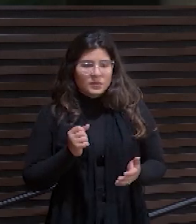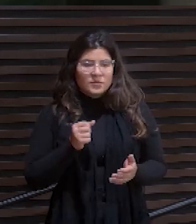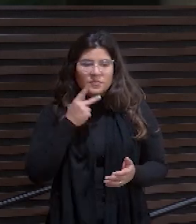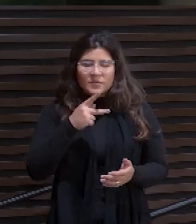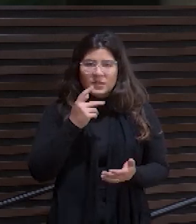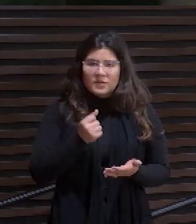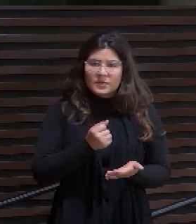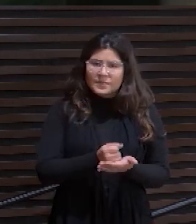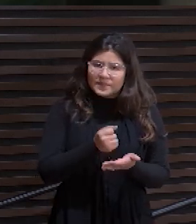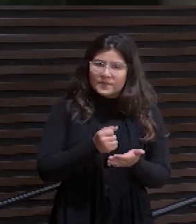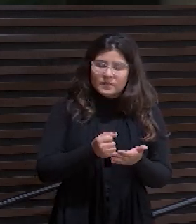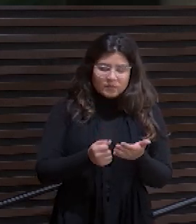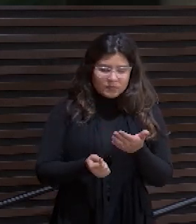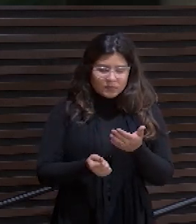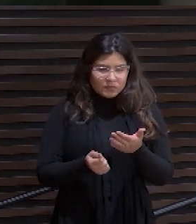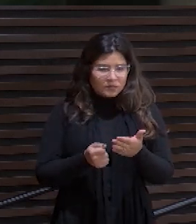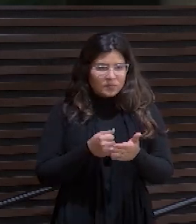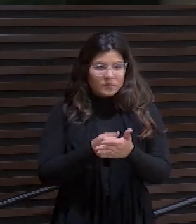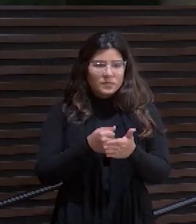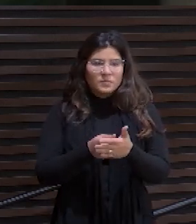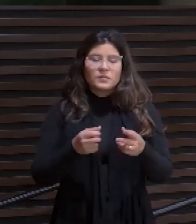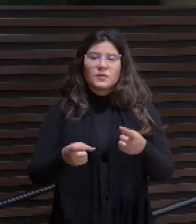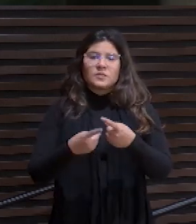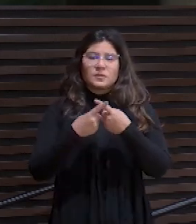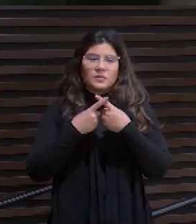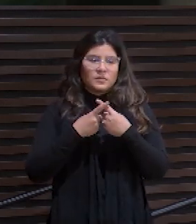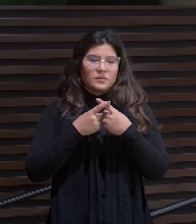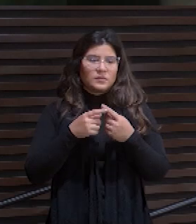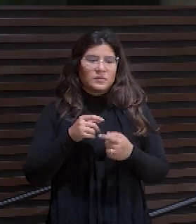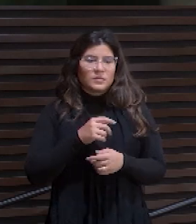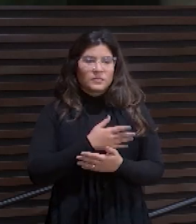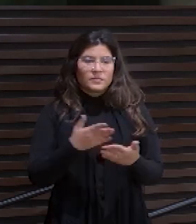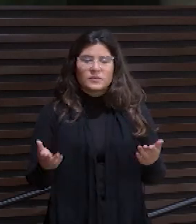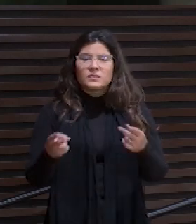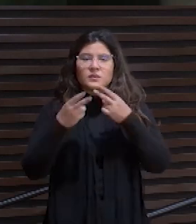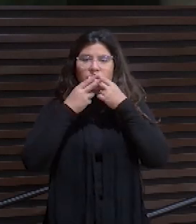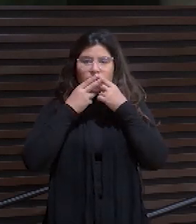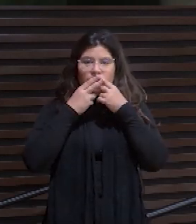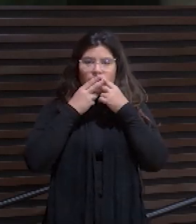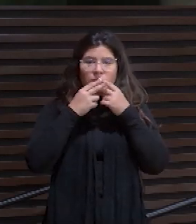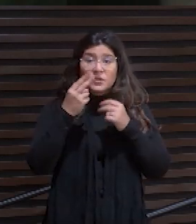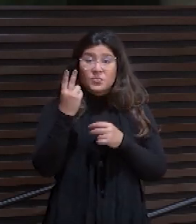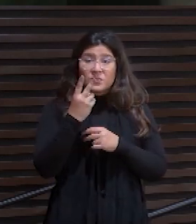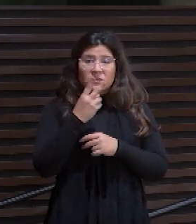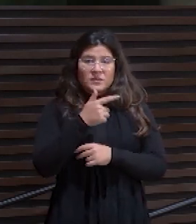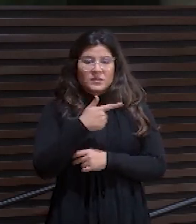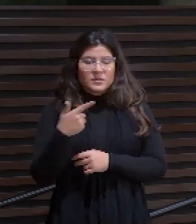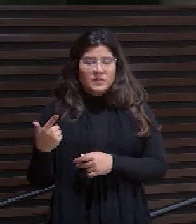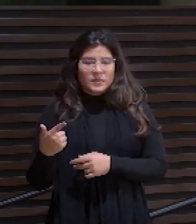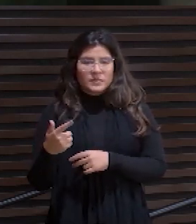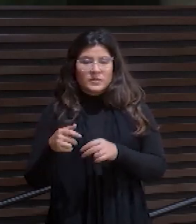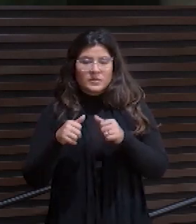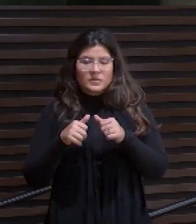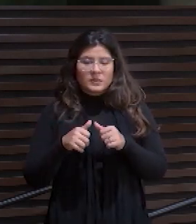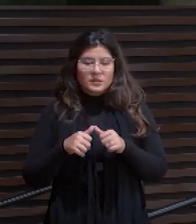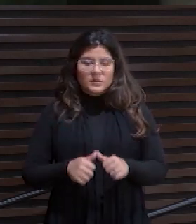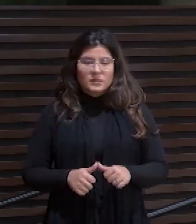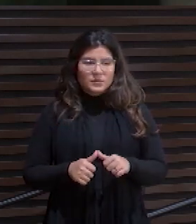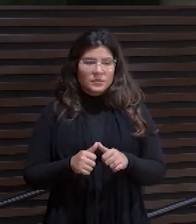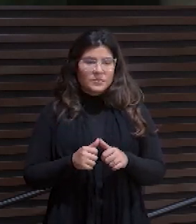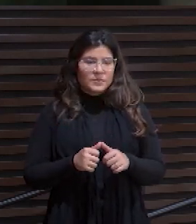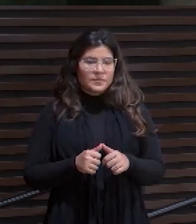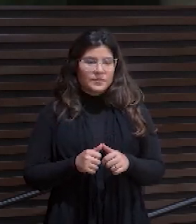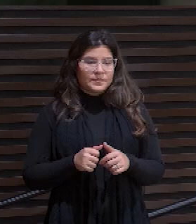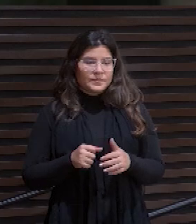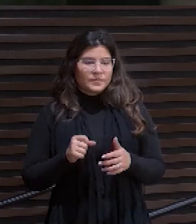na quinta-feira, obrigatoriamente. E se não tivesse fazendo, estava quebrando a lei. Então isso era uma imposição extra-bíblica. Nós